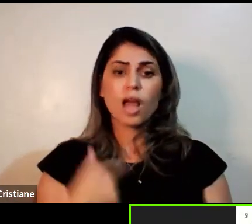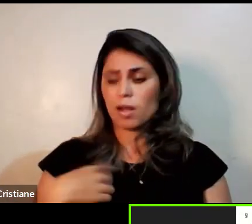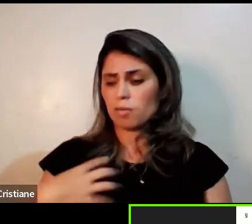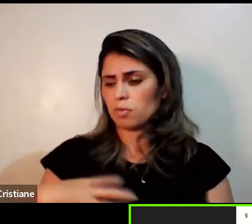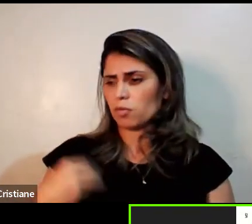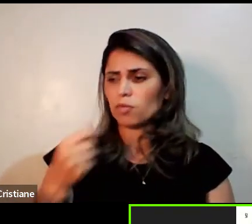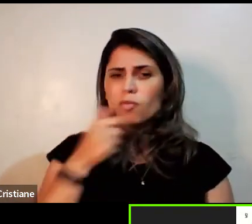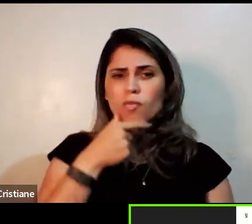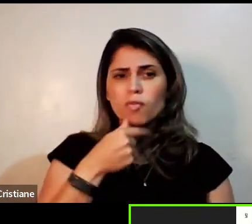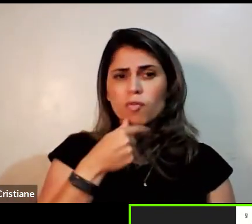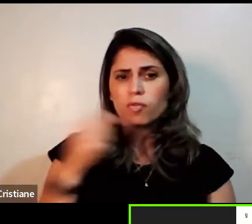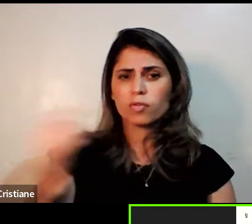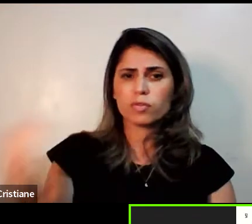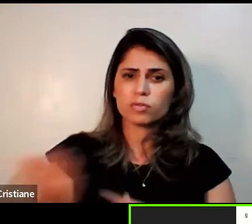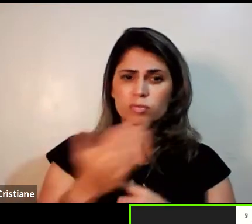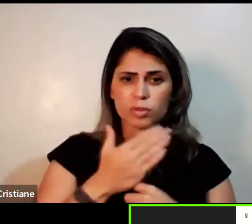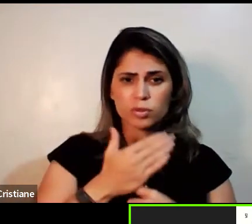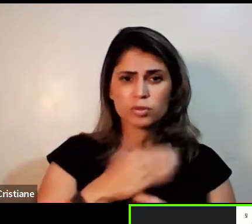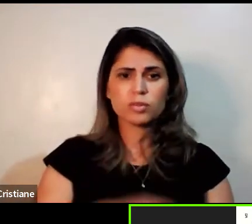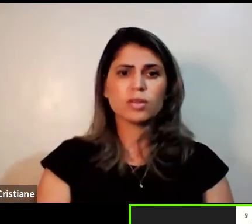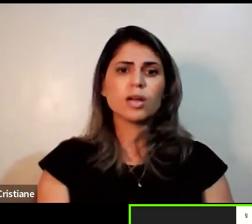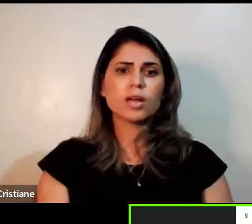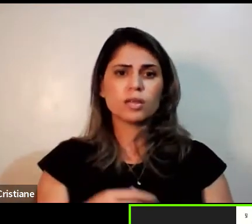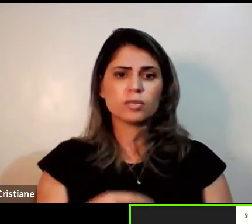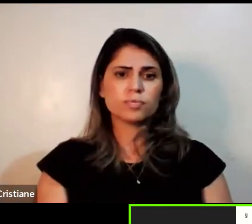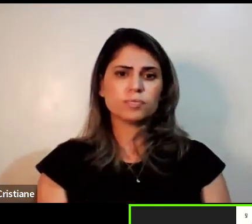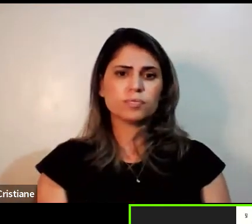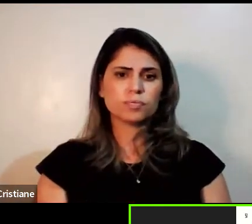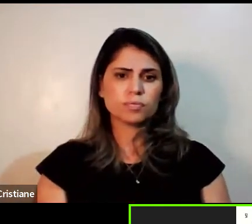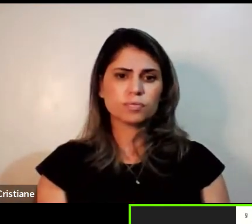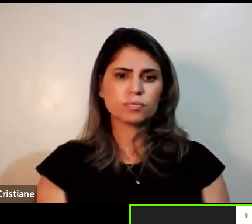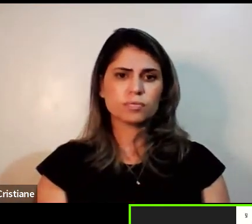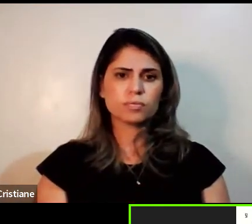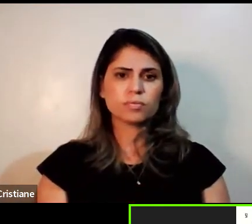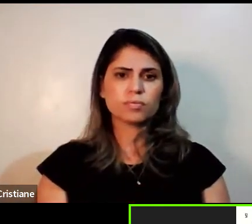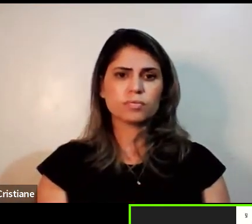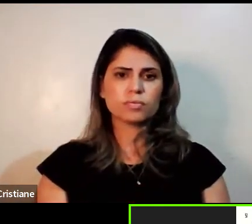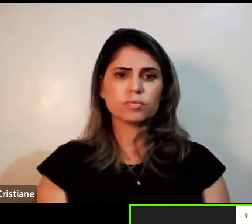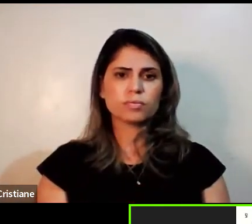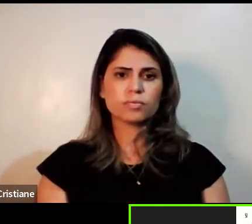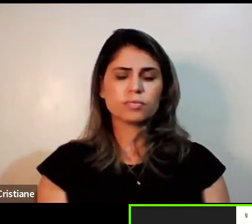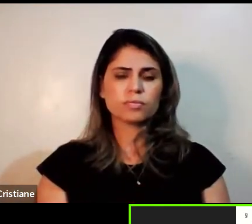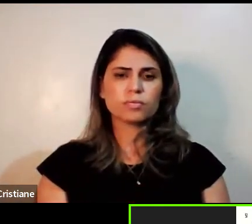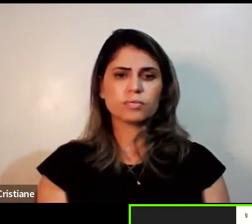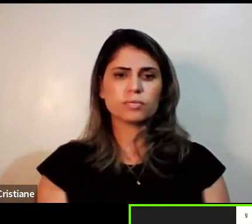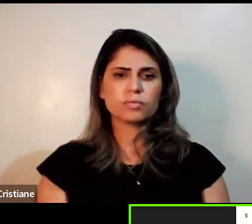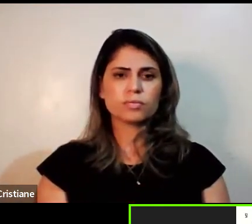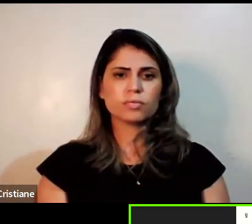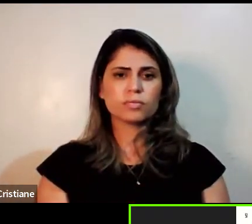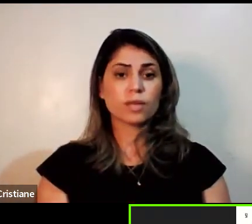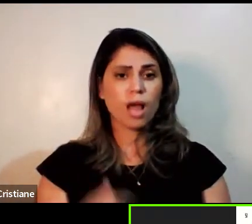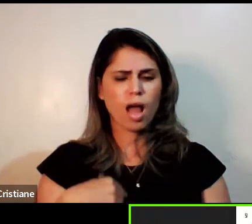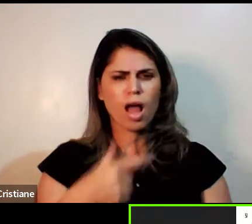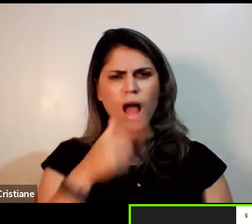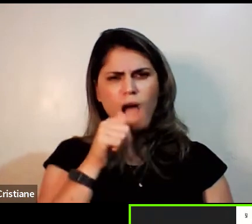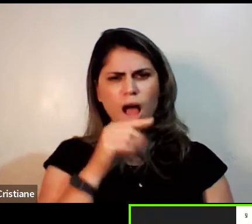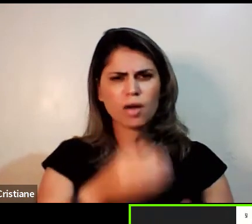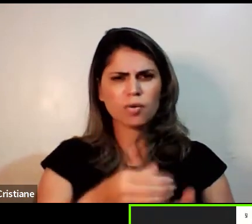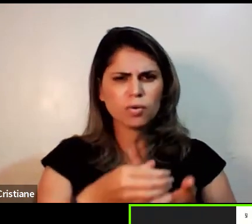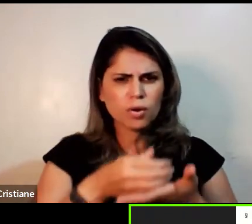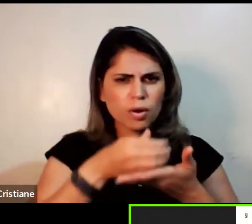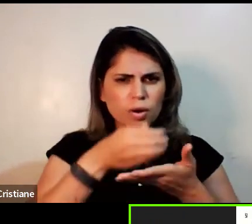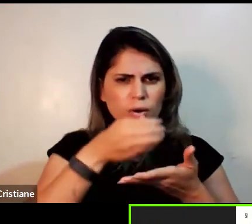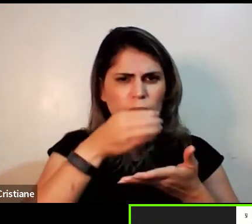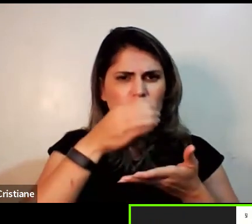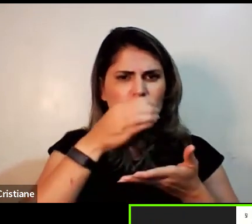precisava da ajuda, porque a perna chegava a não ter sustentação mais. Aí, quando eu bebi a água, parecia que eu estava